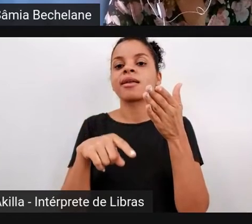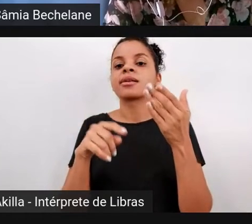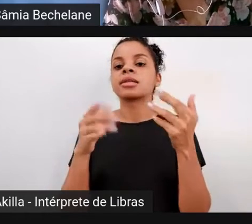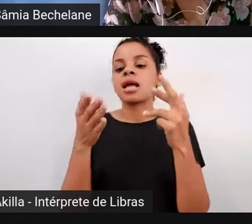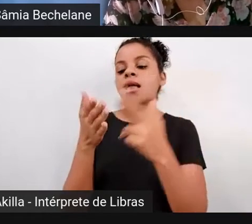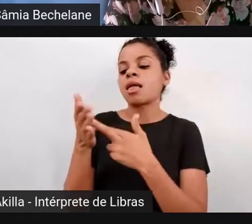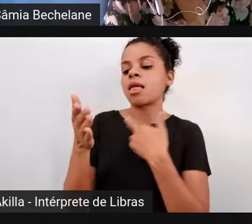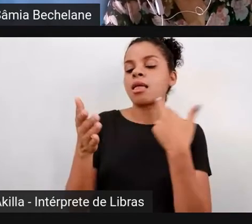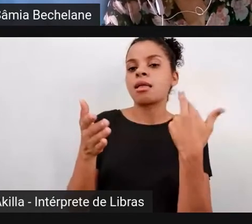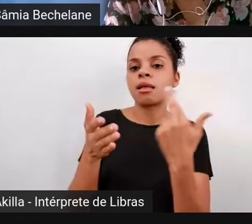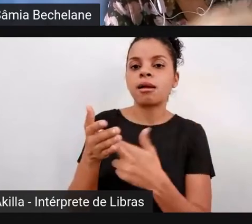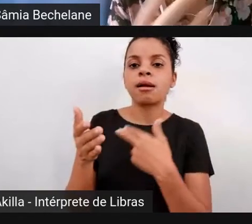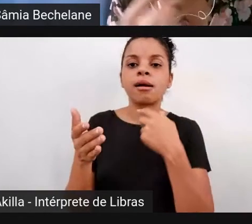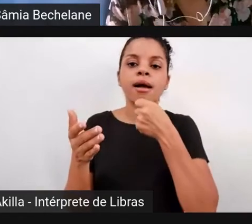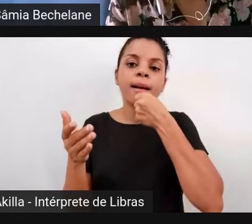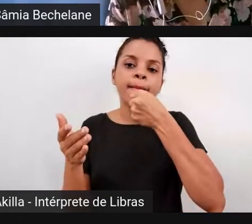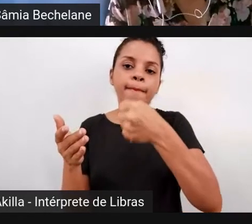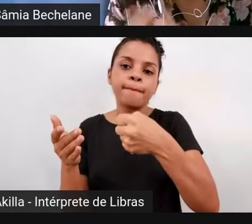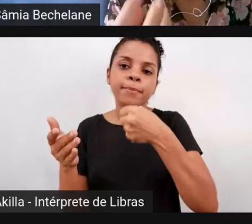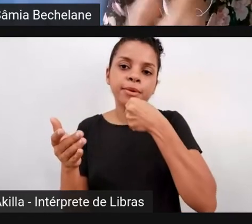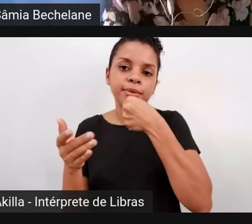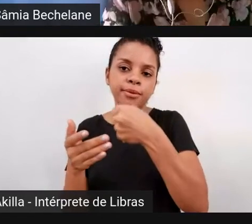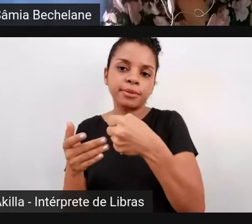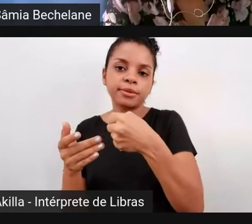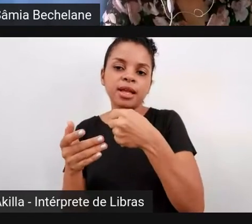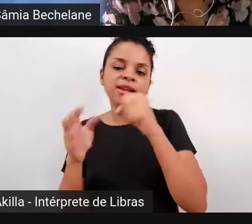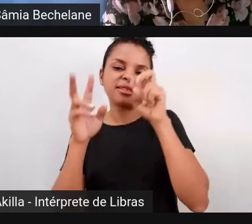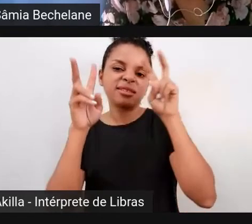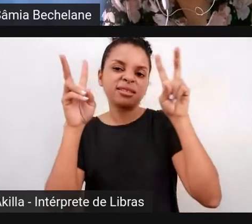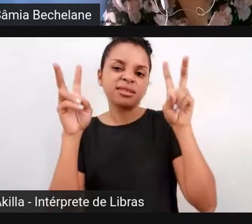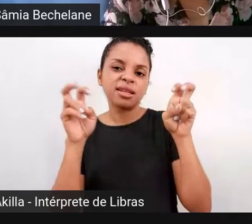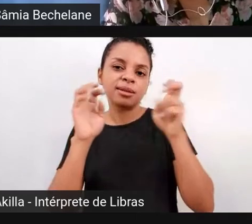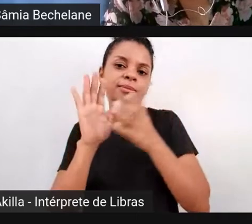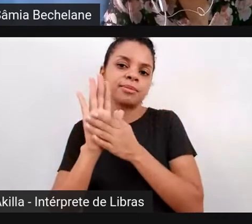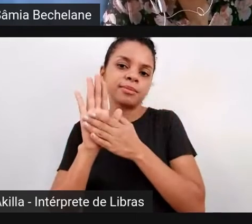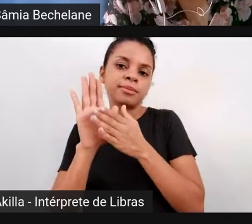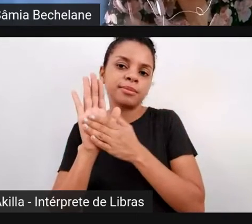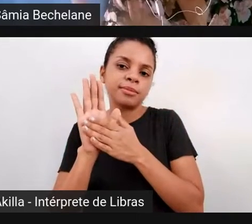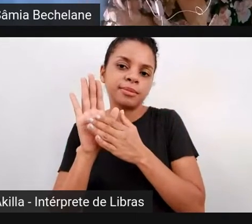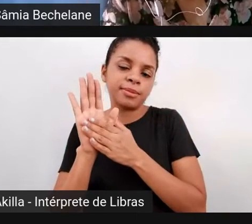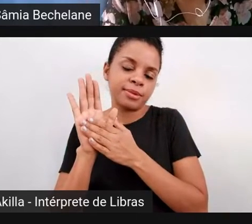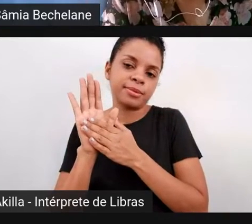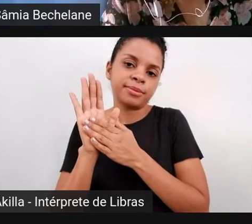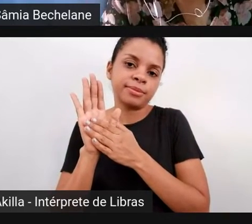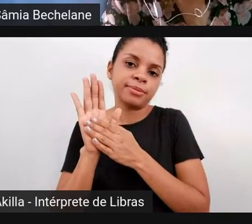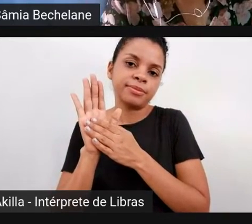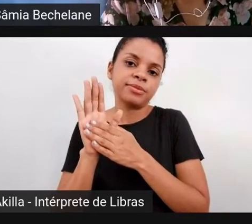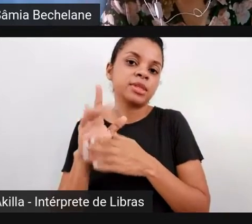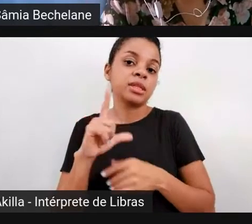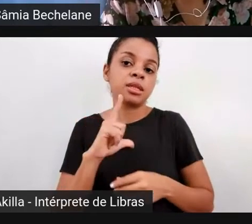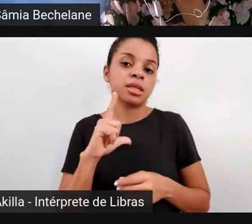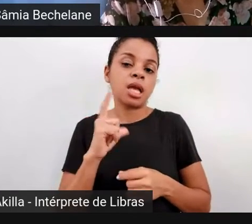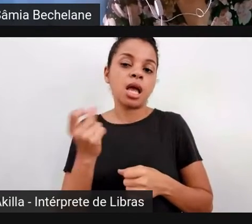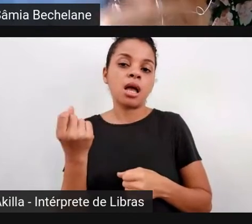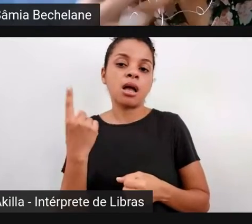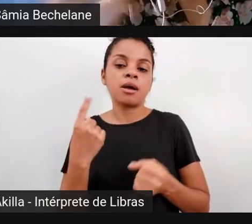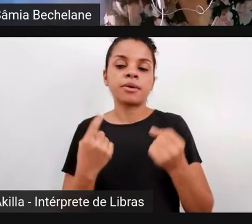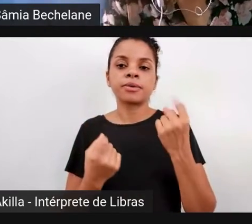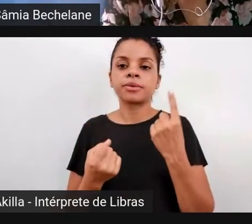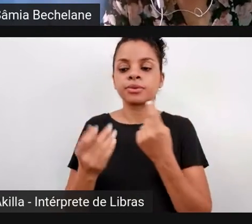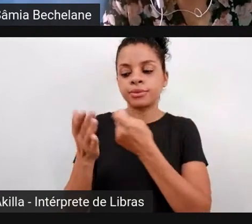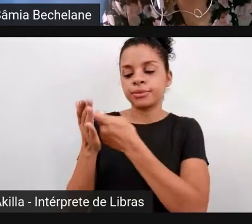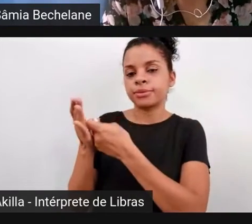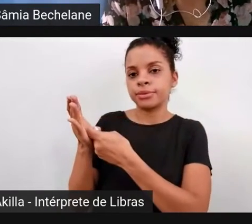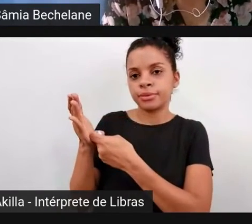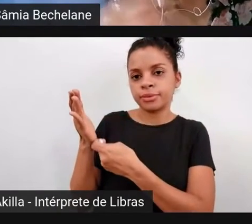com temas mesmo, né? Pautas. Inclusive, tem alguns autores que falam, né, que estão